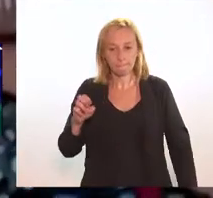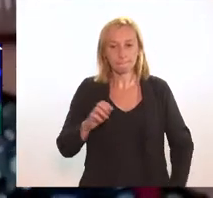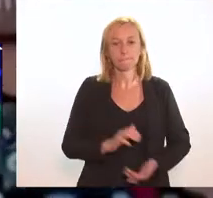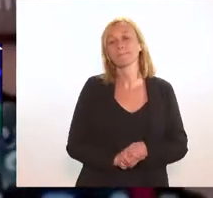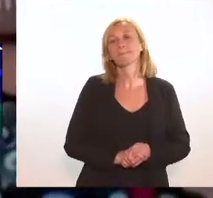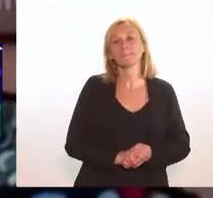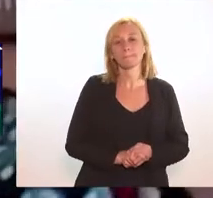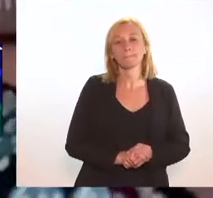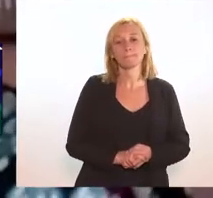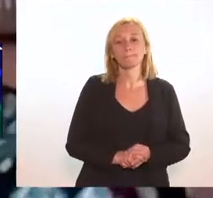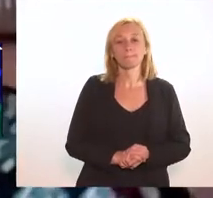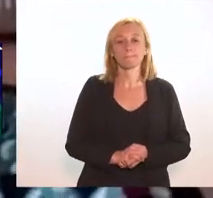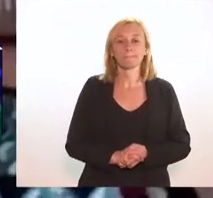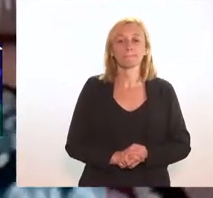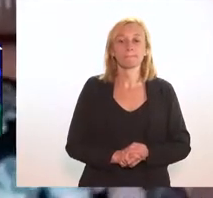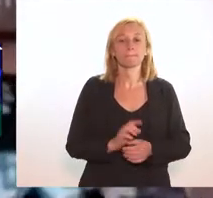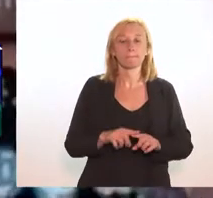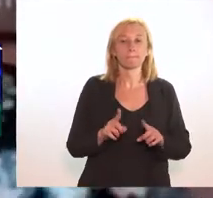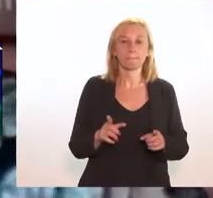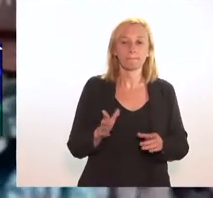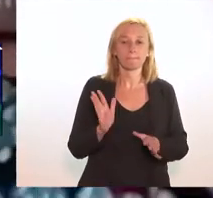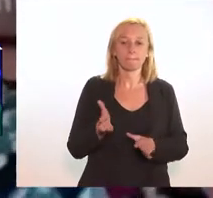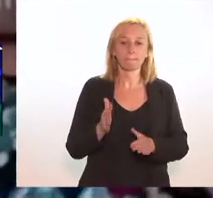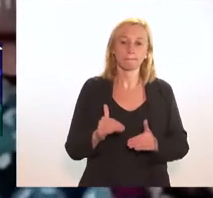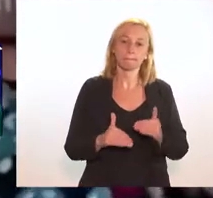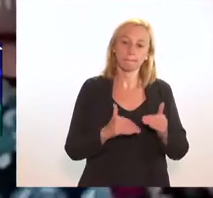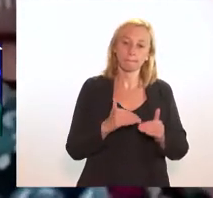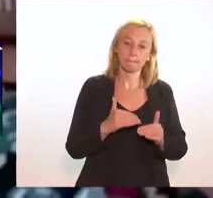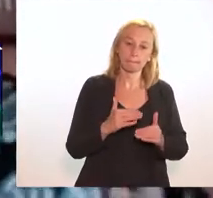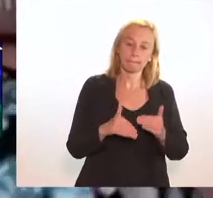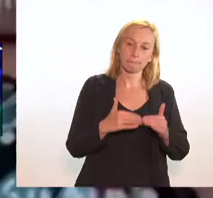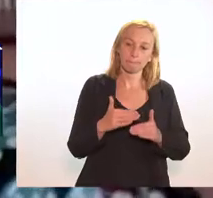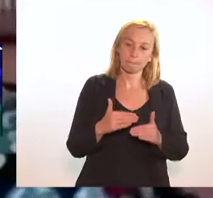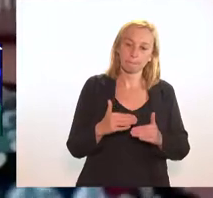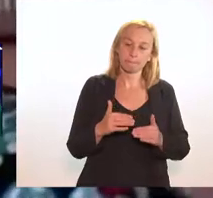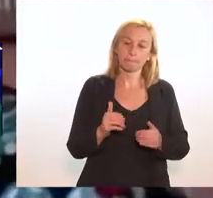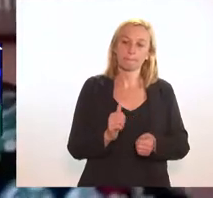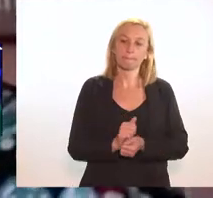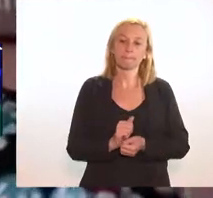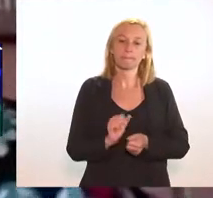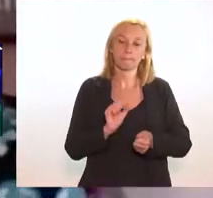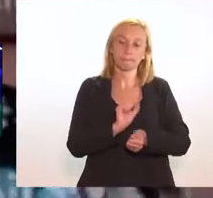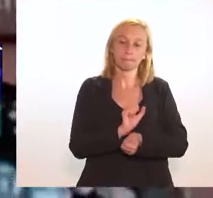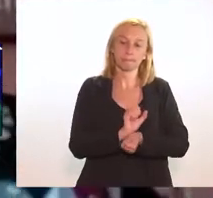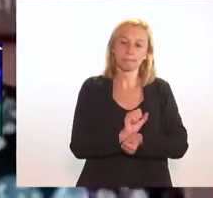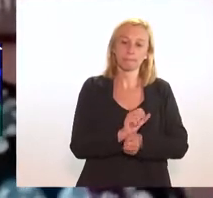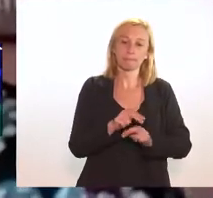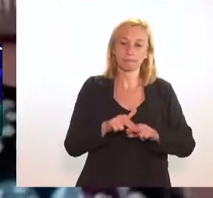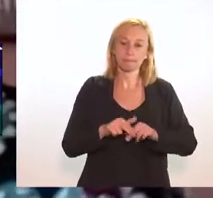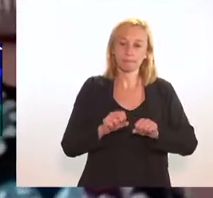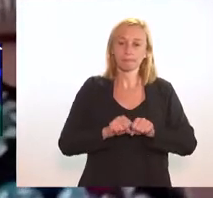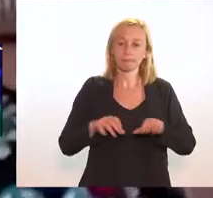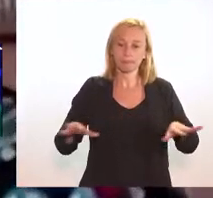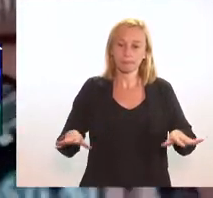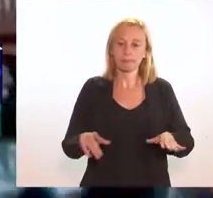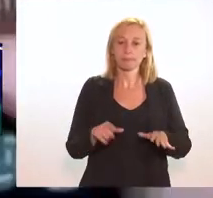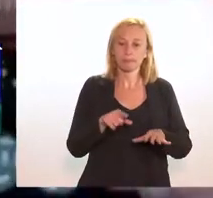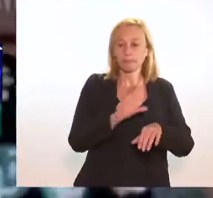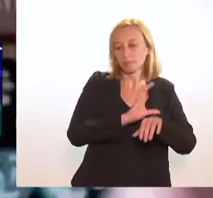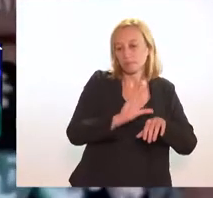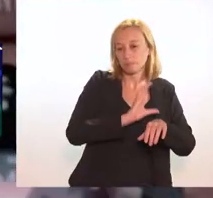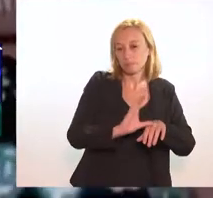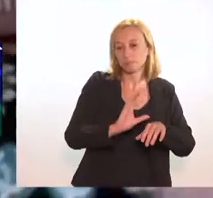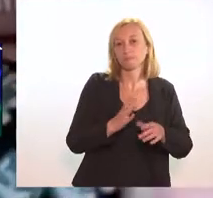fim específico, mas como a gente está num processo de exceção com a pandemia, esses cursos,